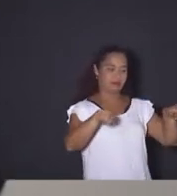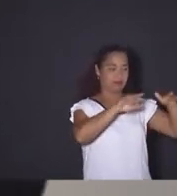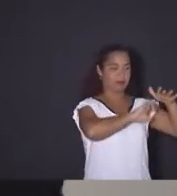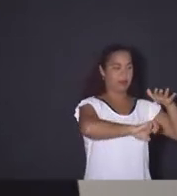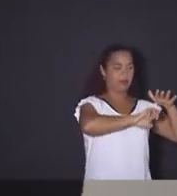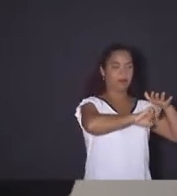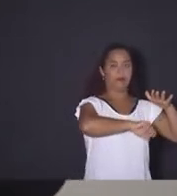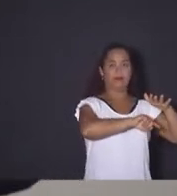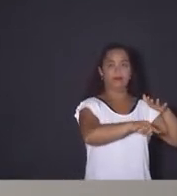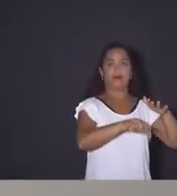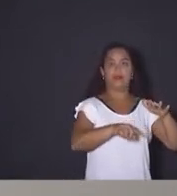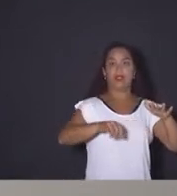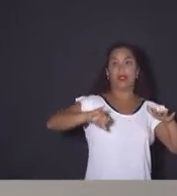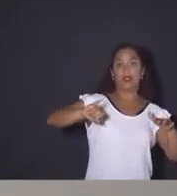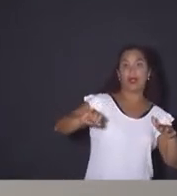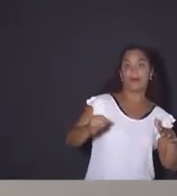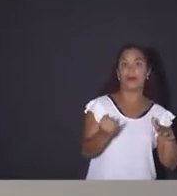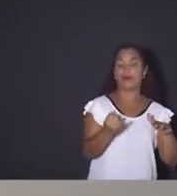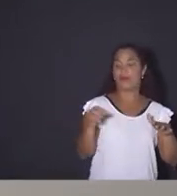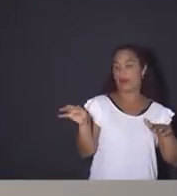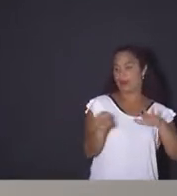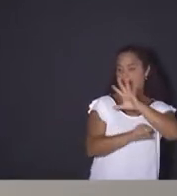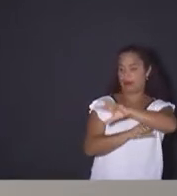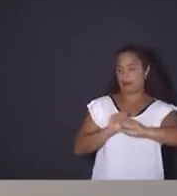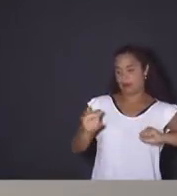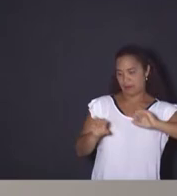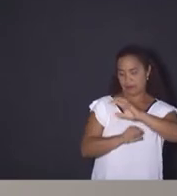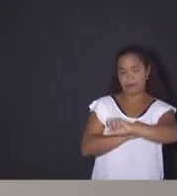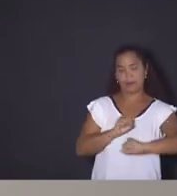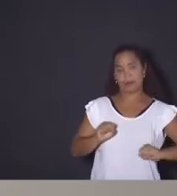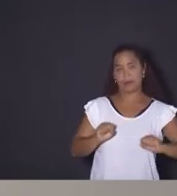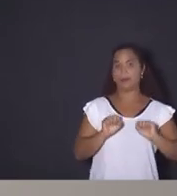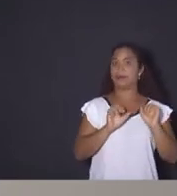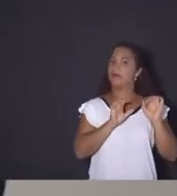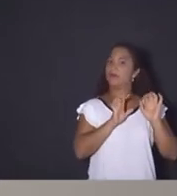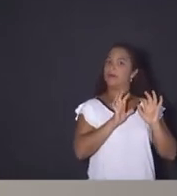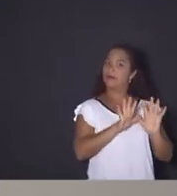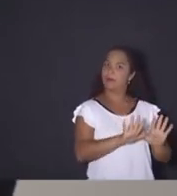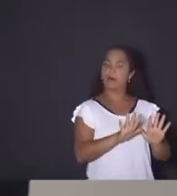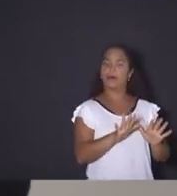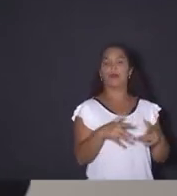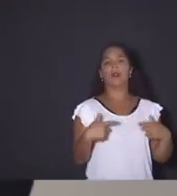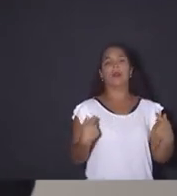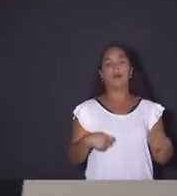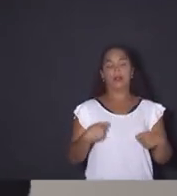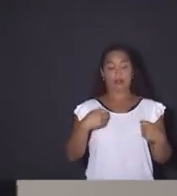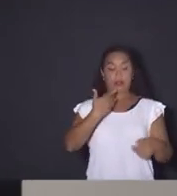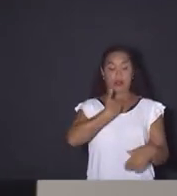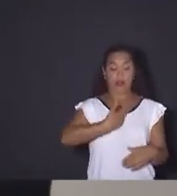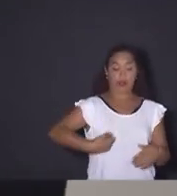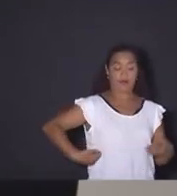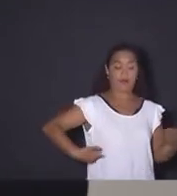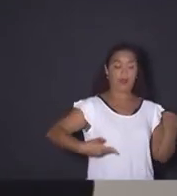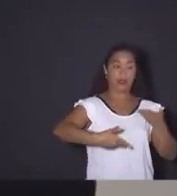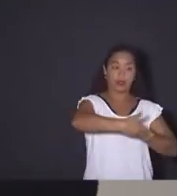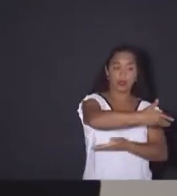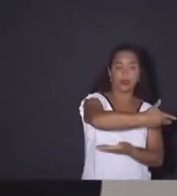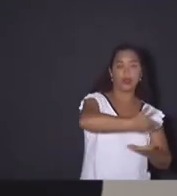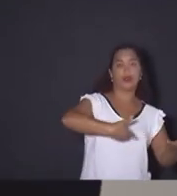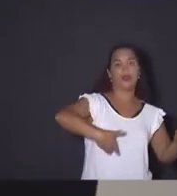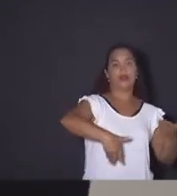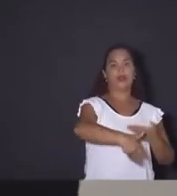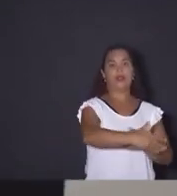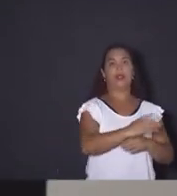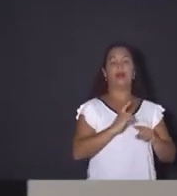problema, agora, é muito mais sensível. Isso exige uma sintonia fina dos governos, no sentido de entender os